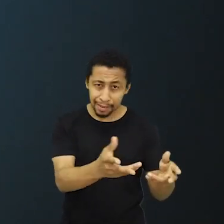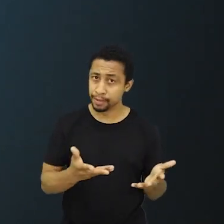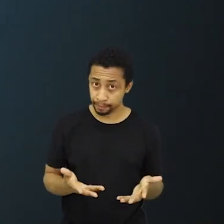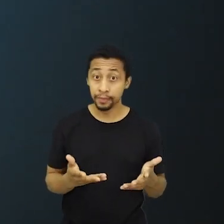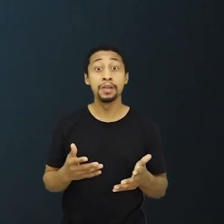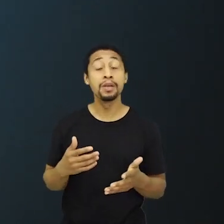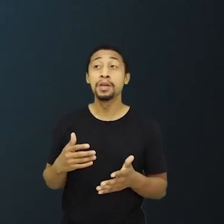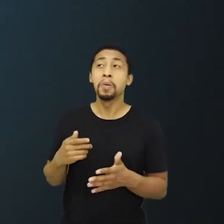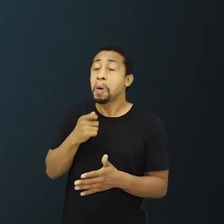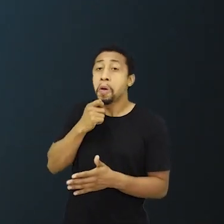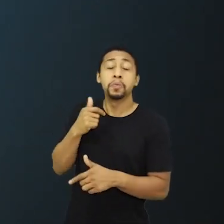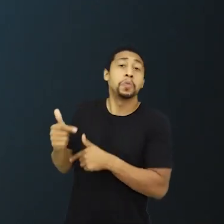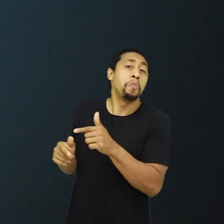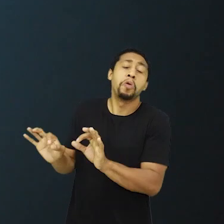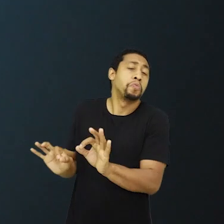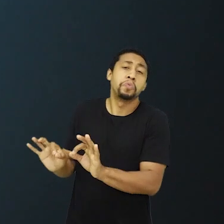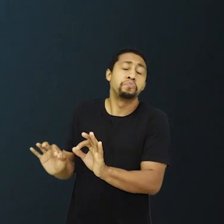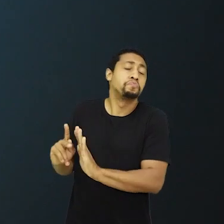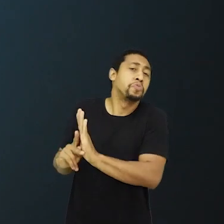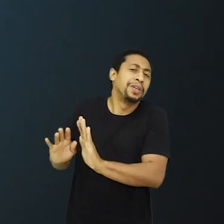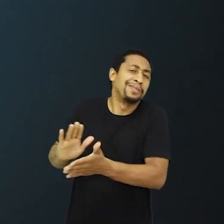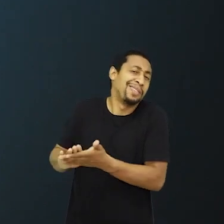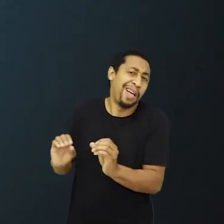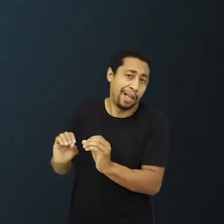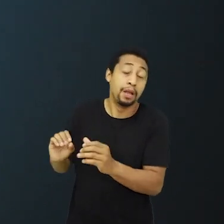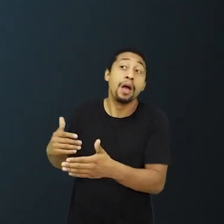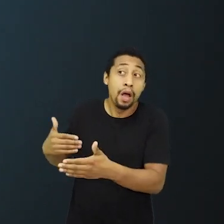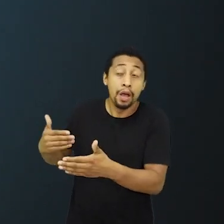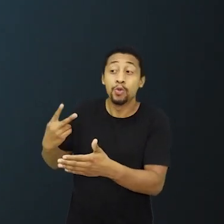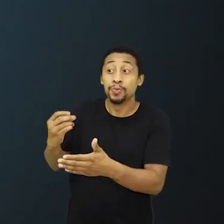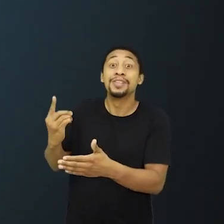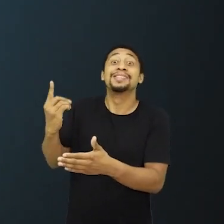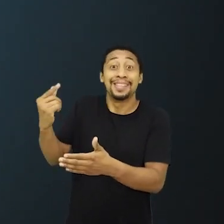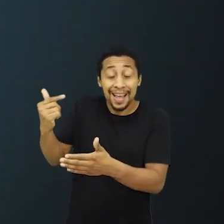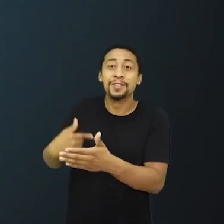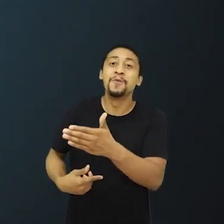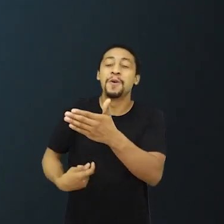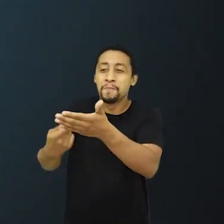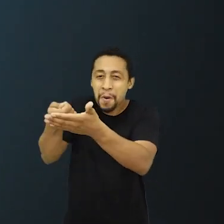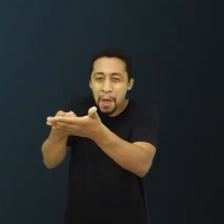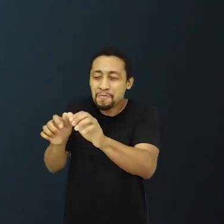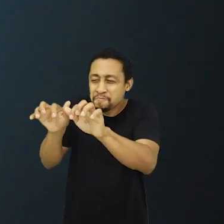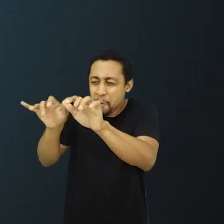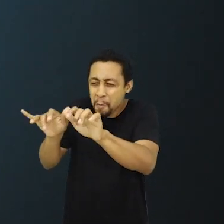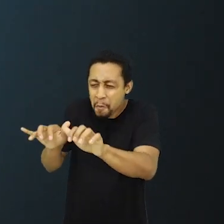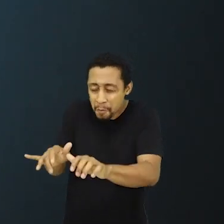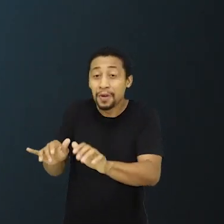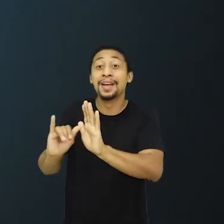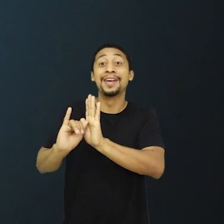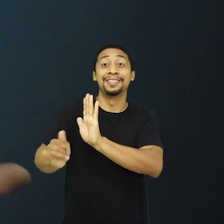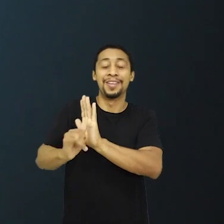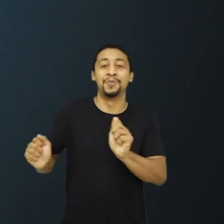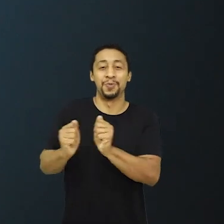projetos até 2017, que eu inscrevi um edital com essa mesma amiga Laura, que o Ivo